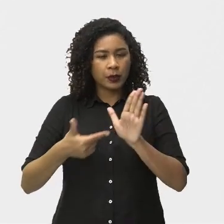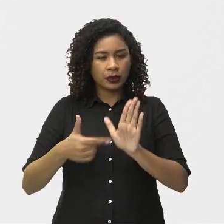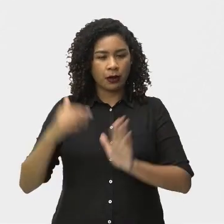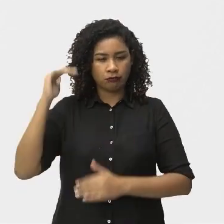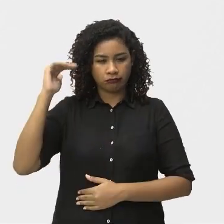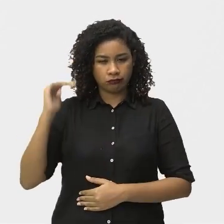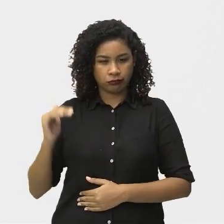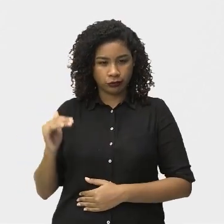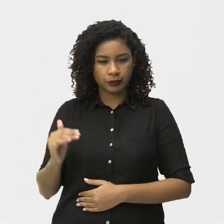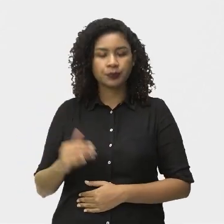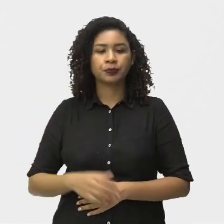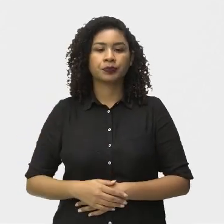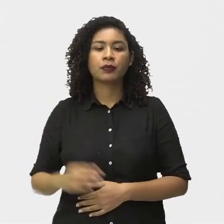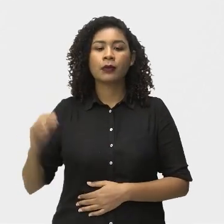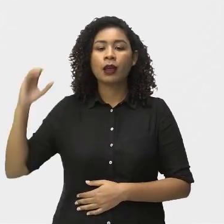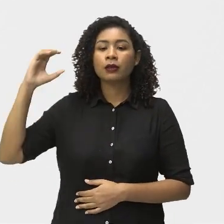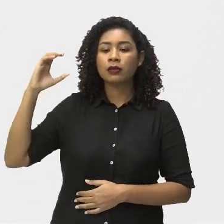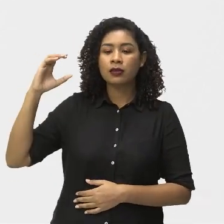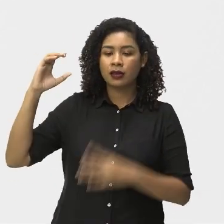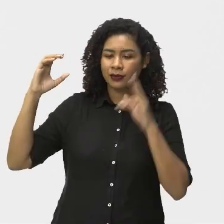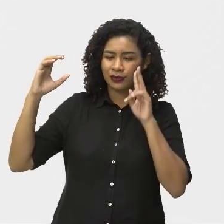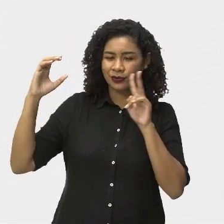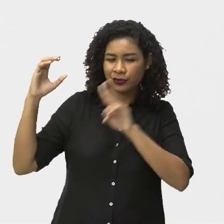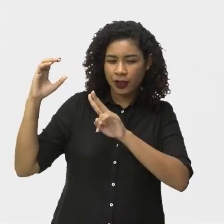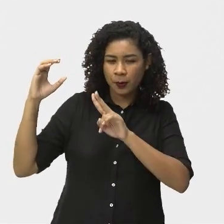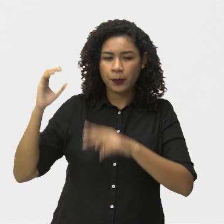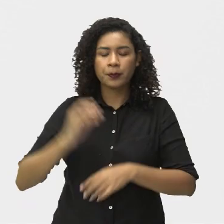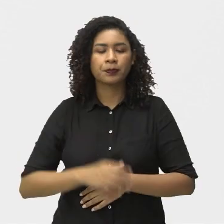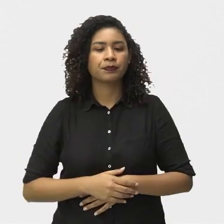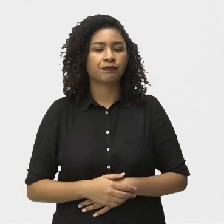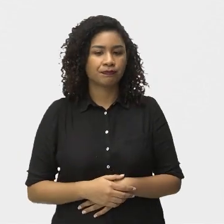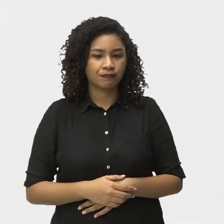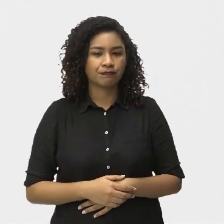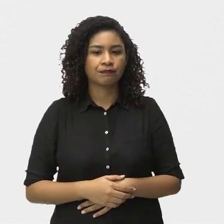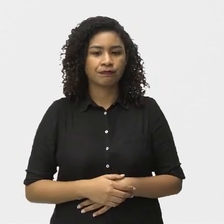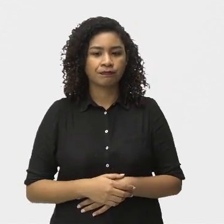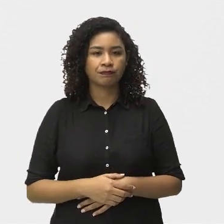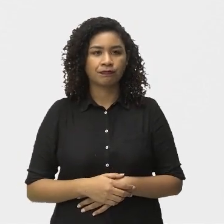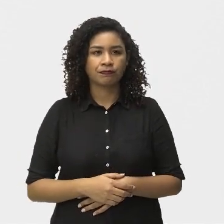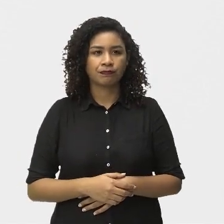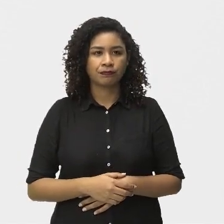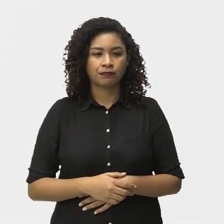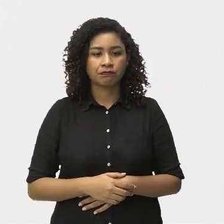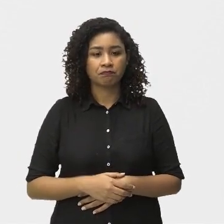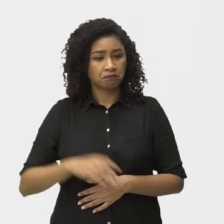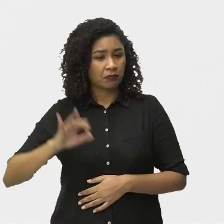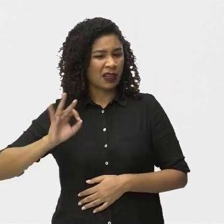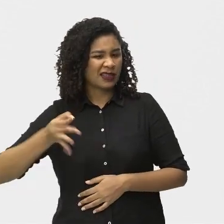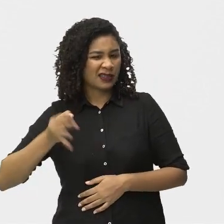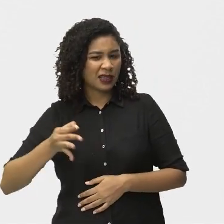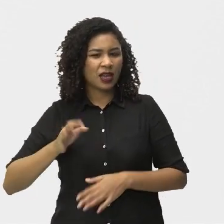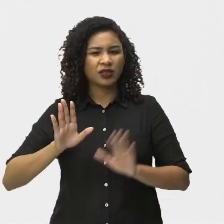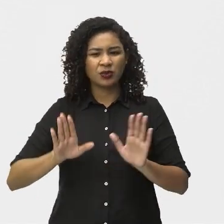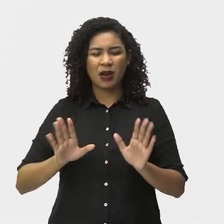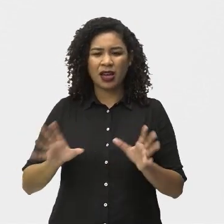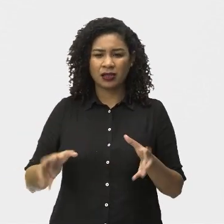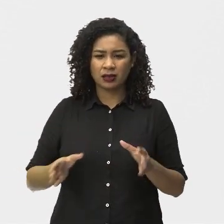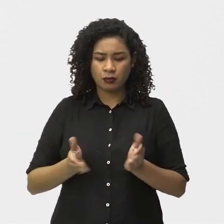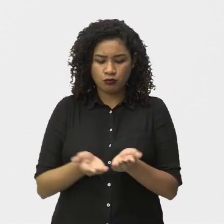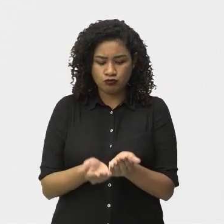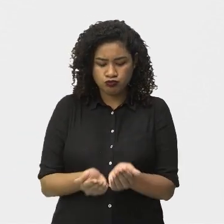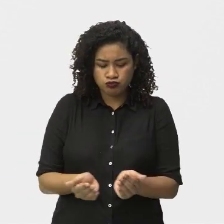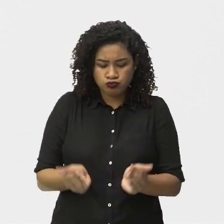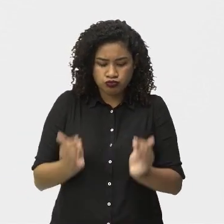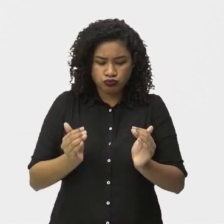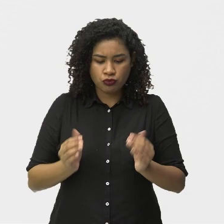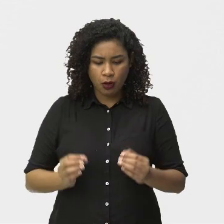lá, glândulas bulbo-uretrais na letra C, glândulas bulbo-uretrais, tá certo, né? Mas bolsa escrotal não, é